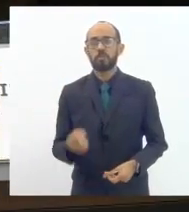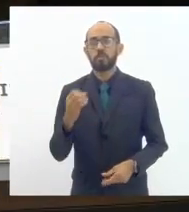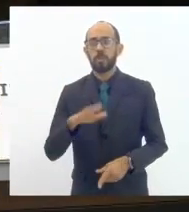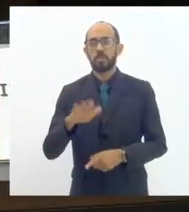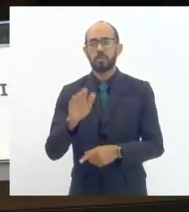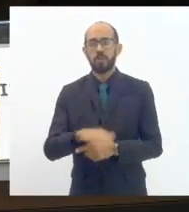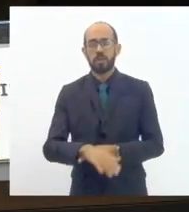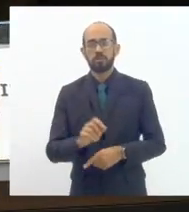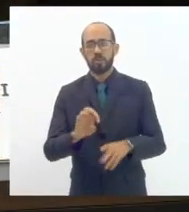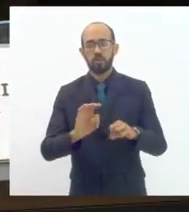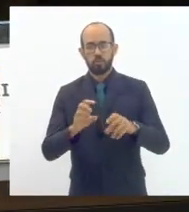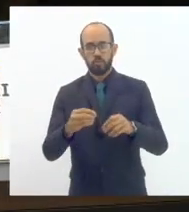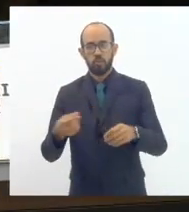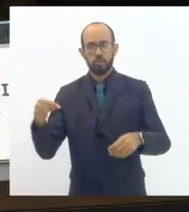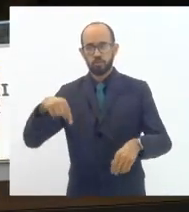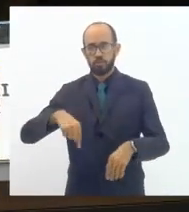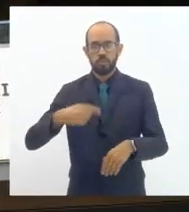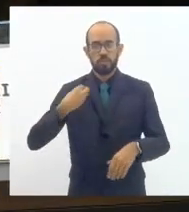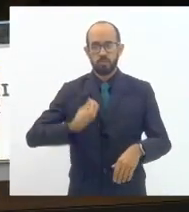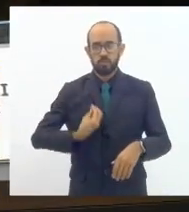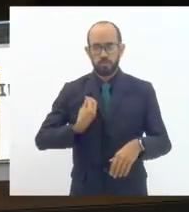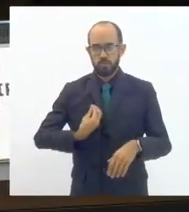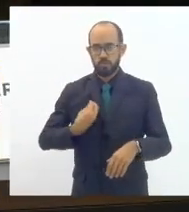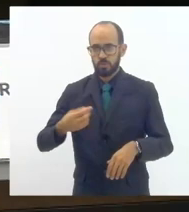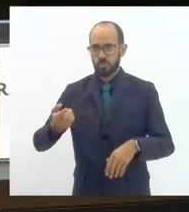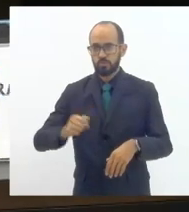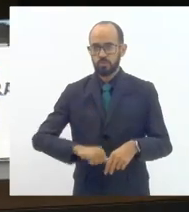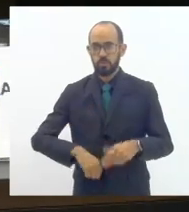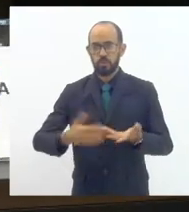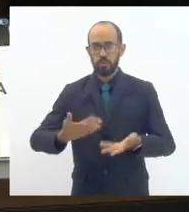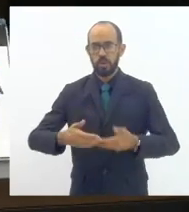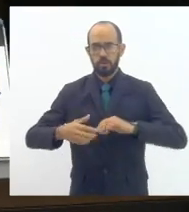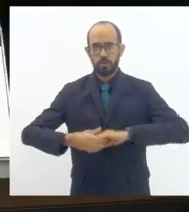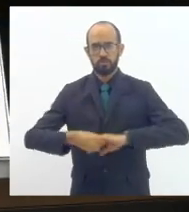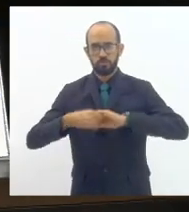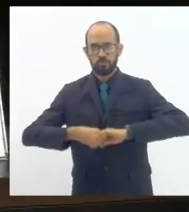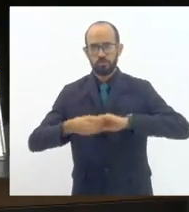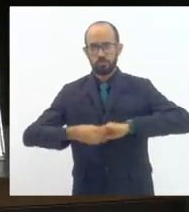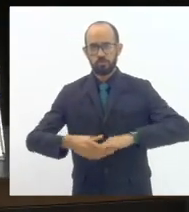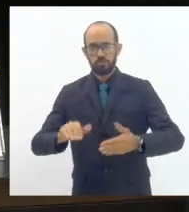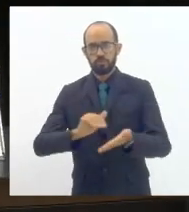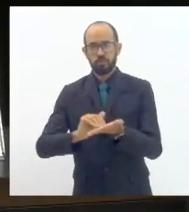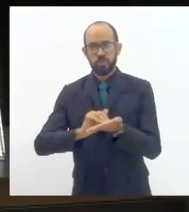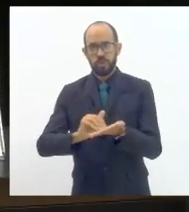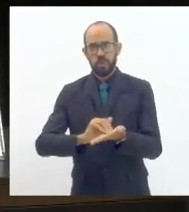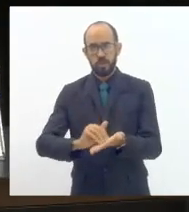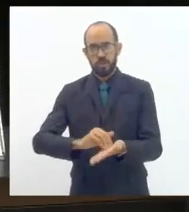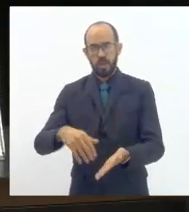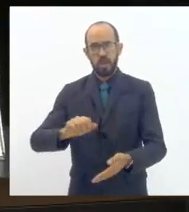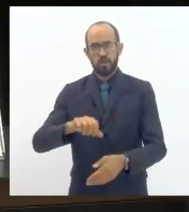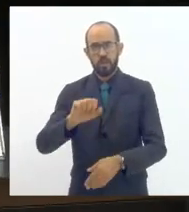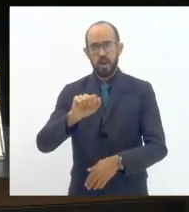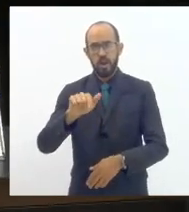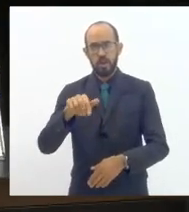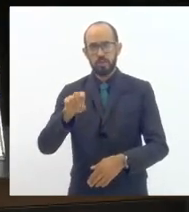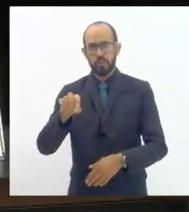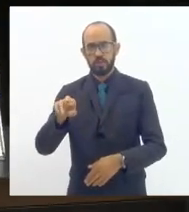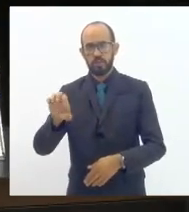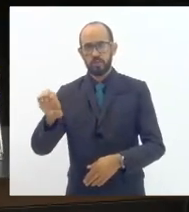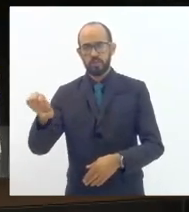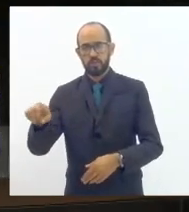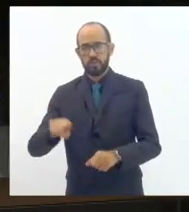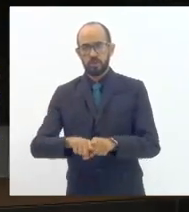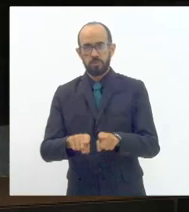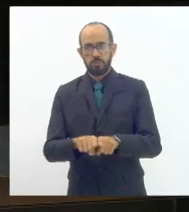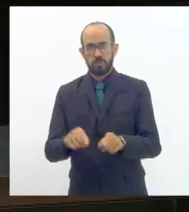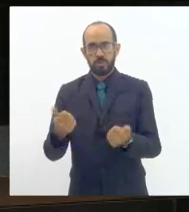e todas presentes. Gostaria de dar uma saudação aqui em nome do nosso secretário de Educação, Alexandre Valle, a nossa subsecretária